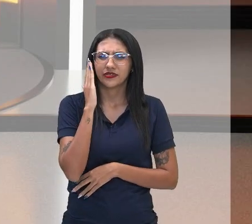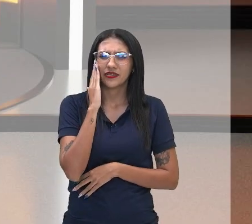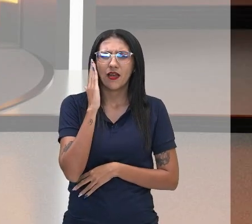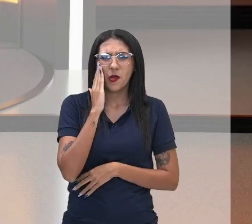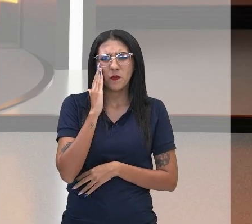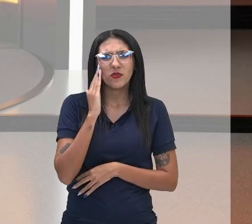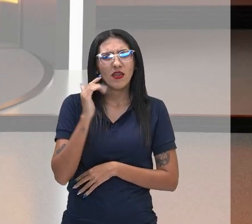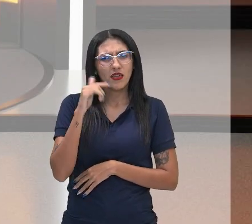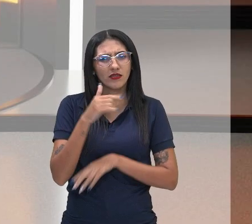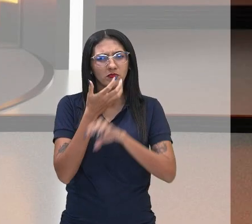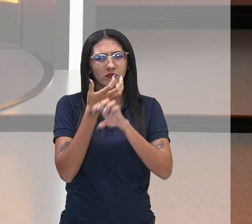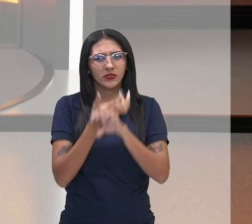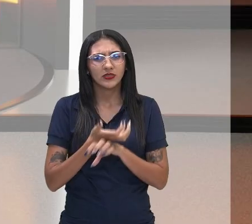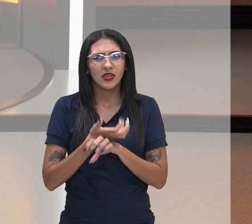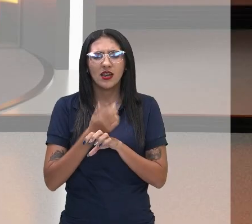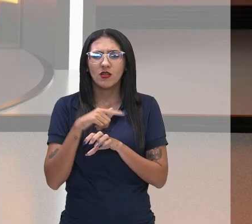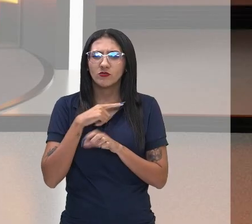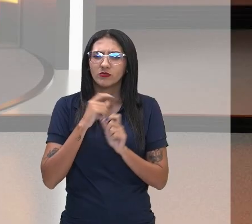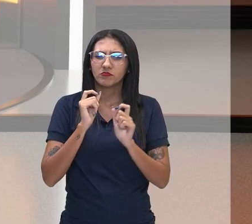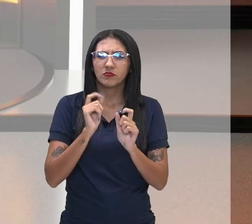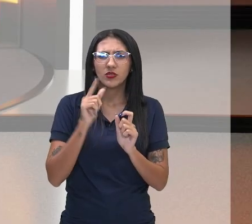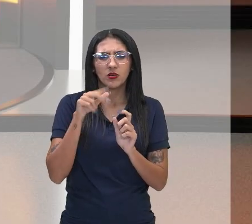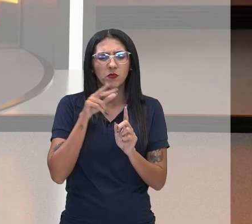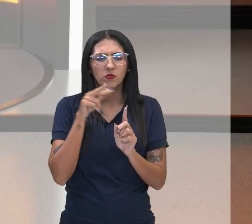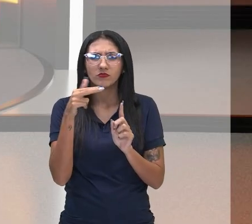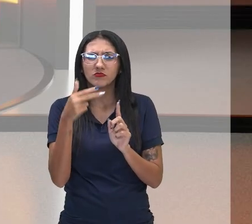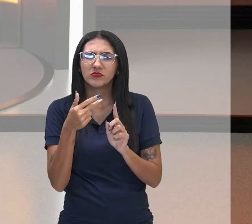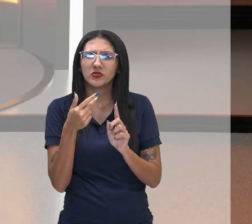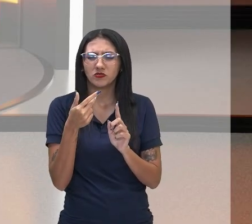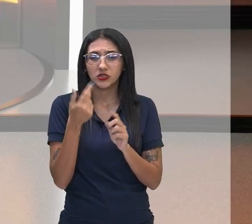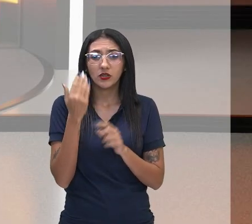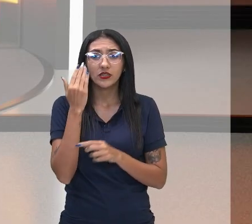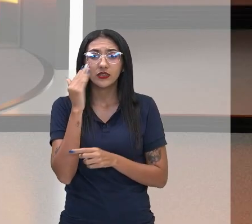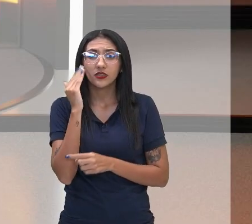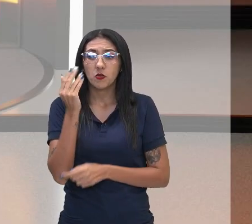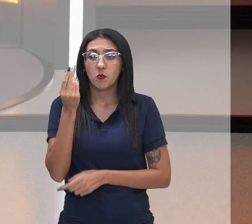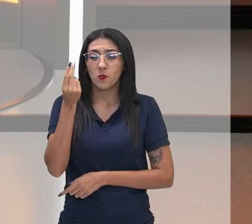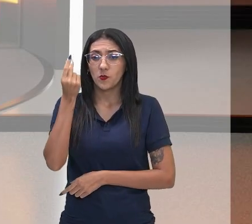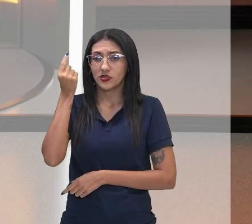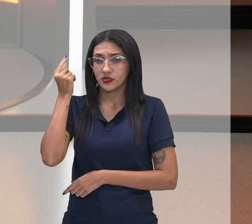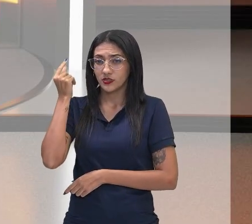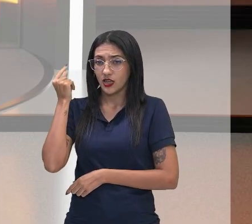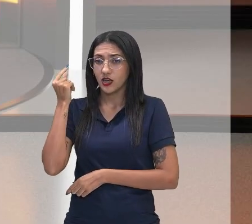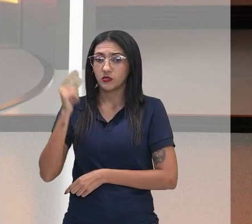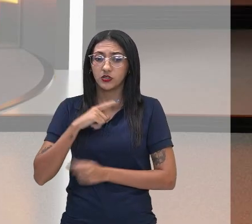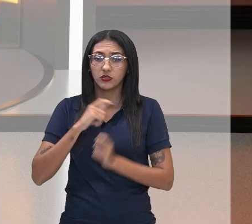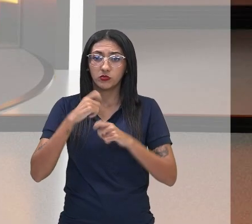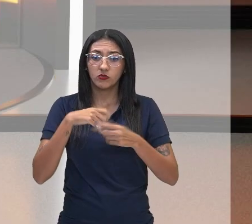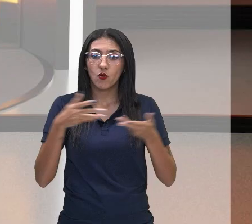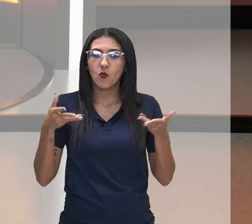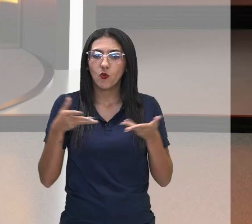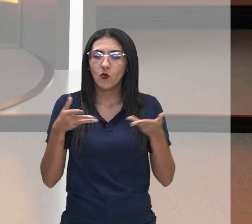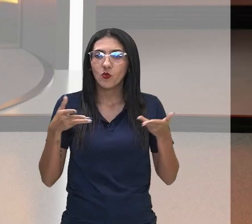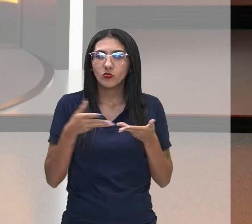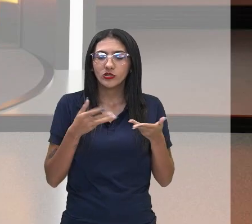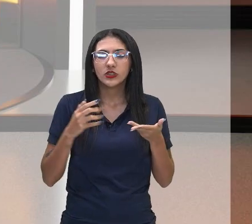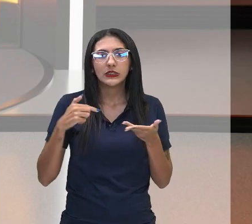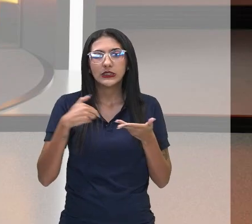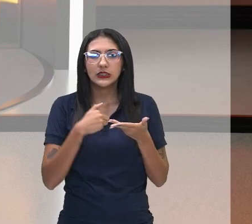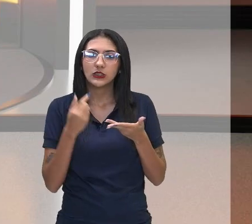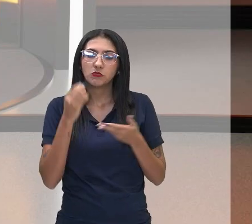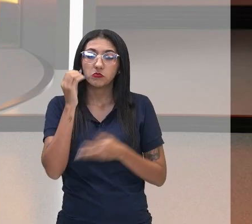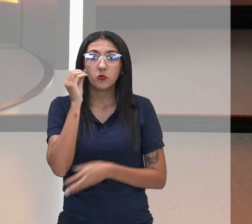que é esse olhar para o passado para compreender o presente. Então,